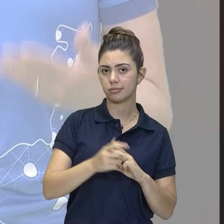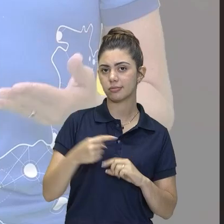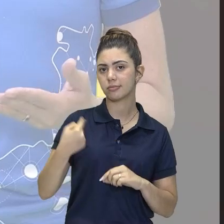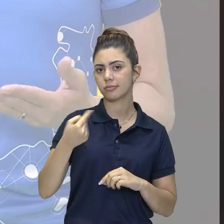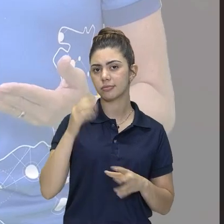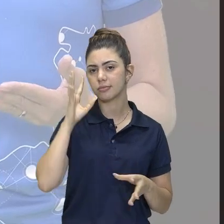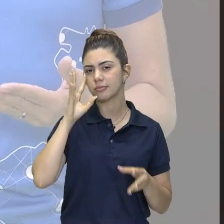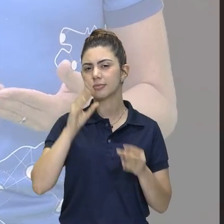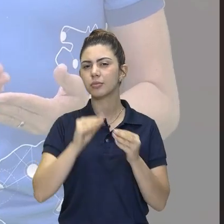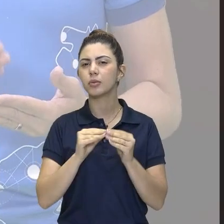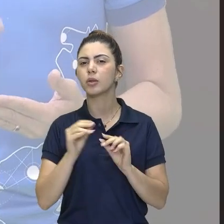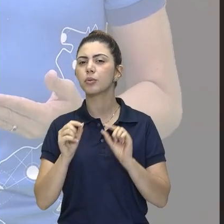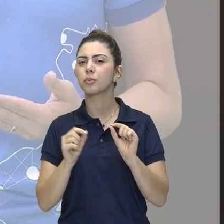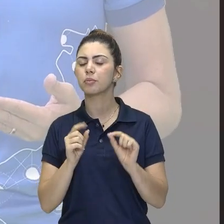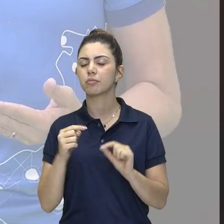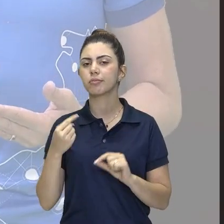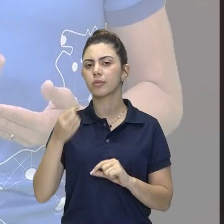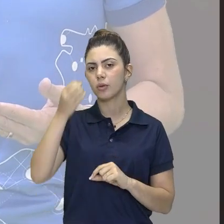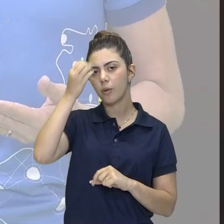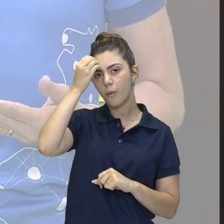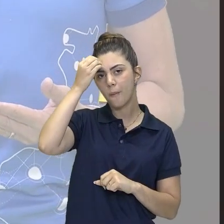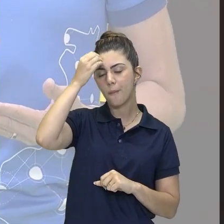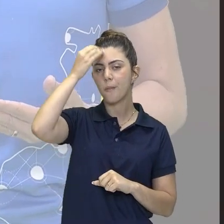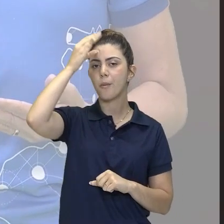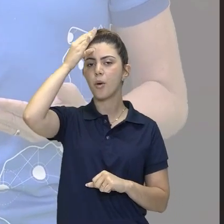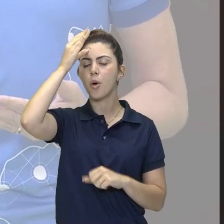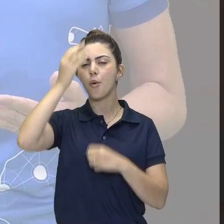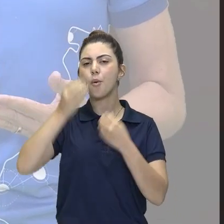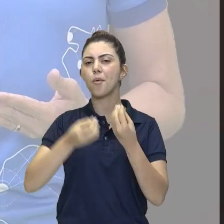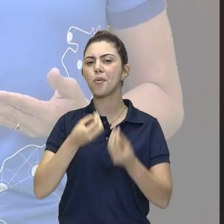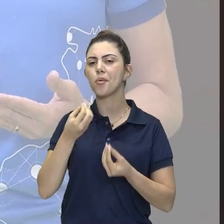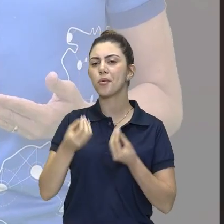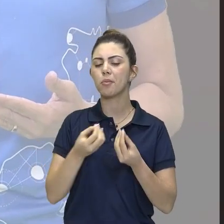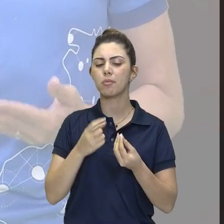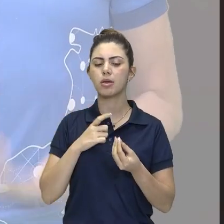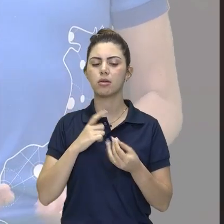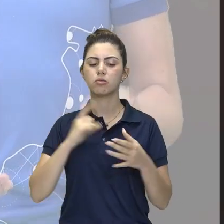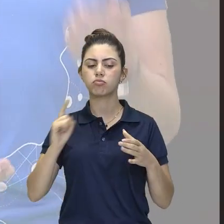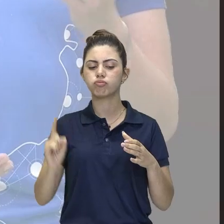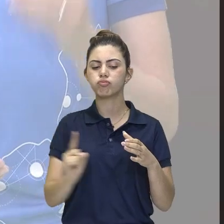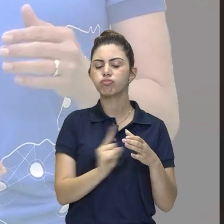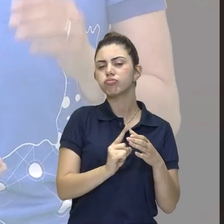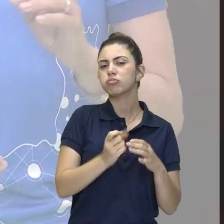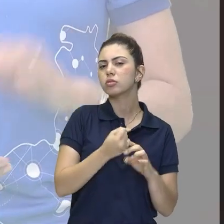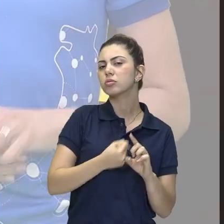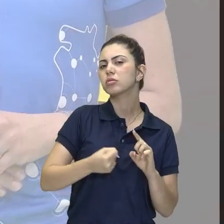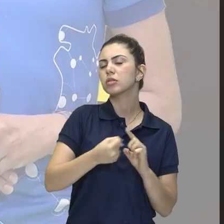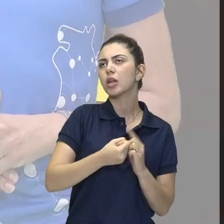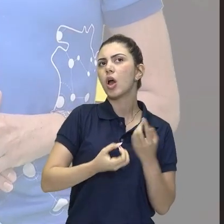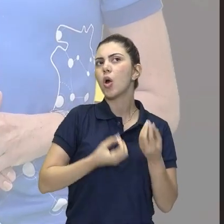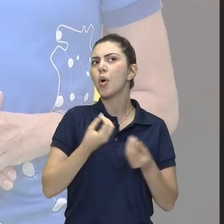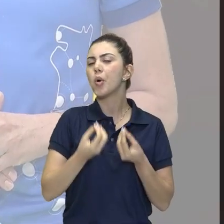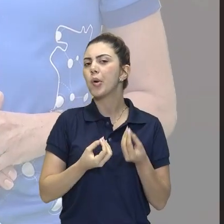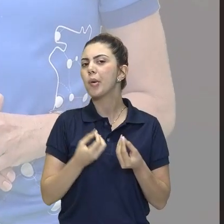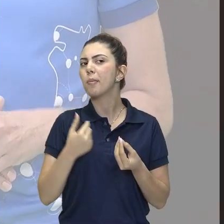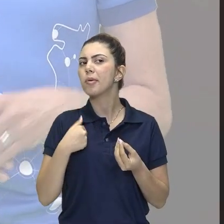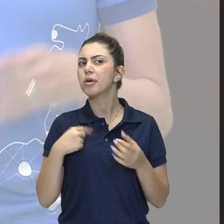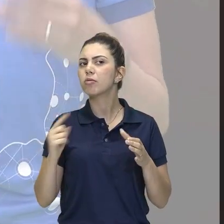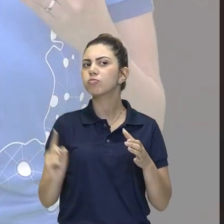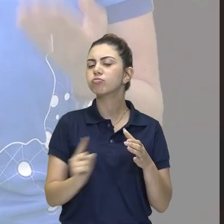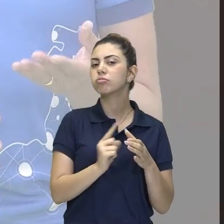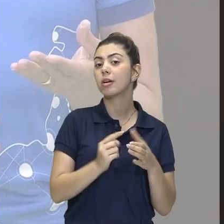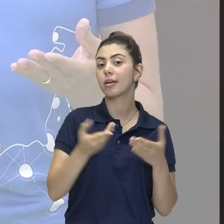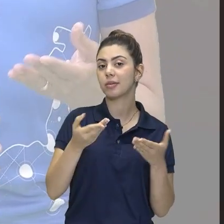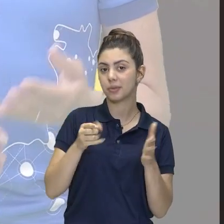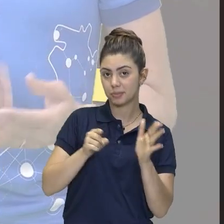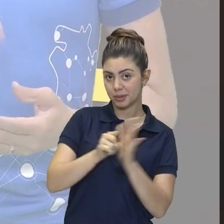o conhecimento de como eu devo me inserir neste meio. E aí eu pergunto para vocês,